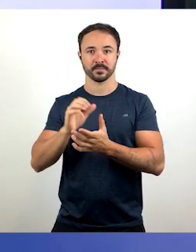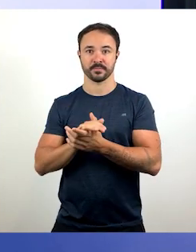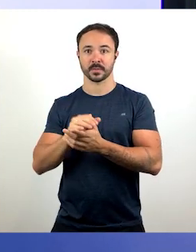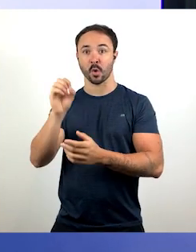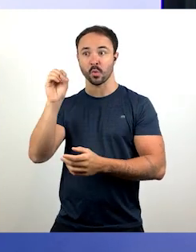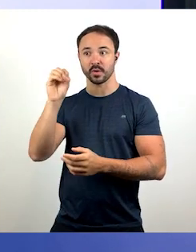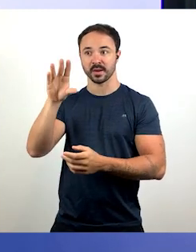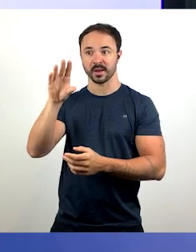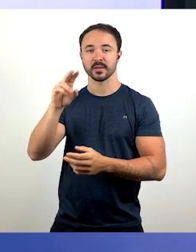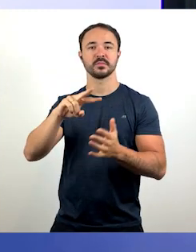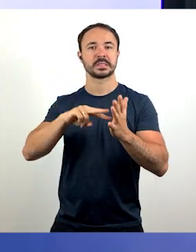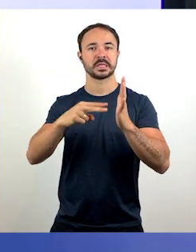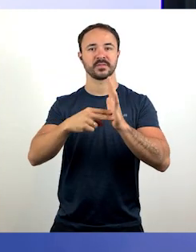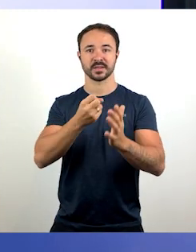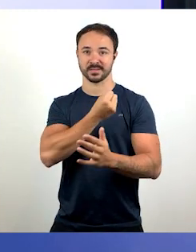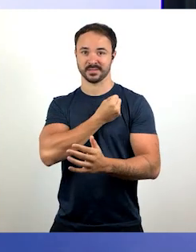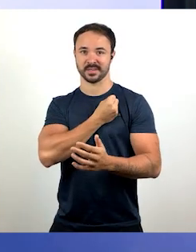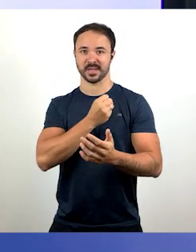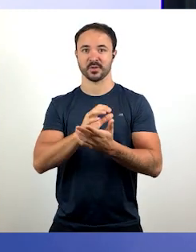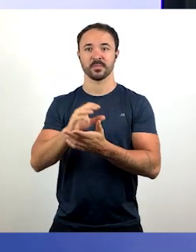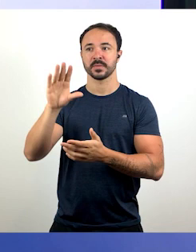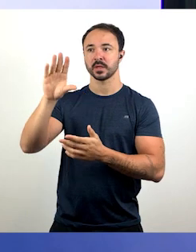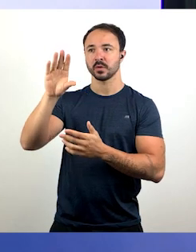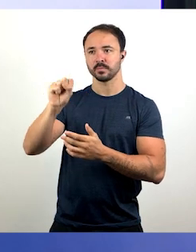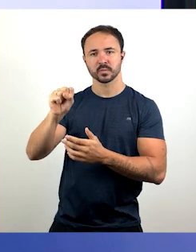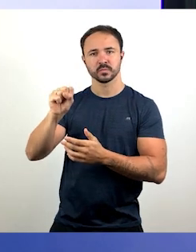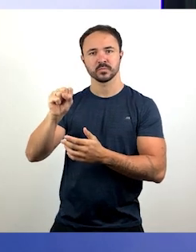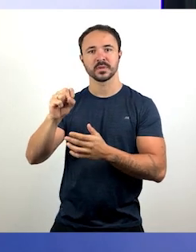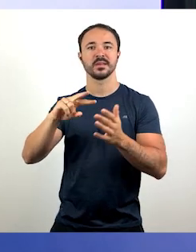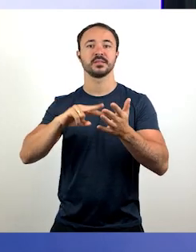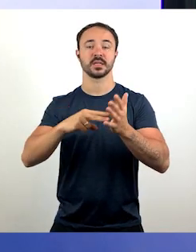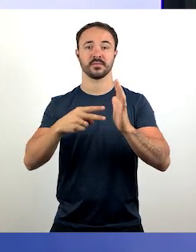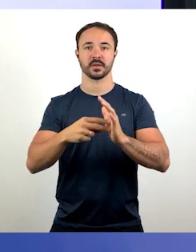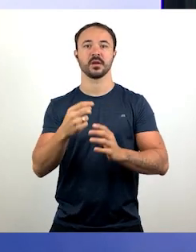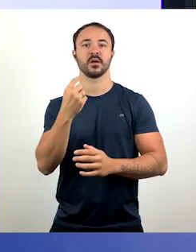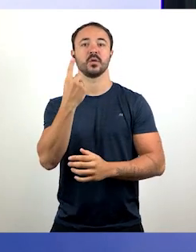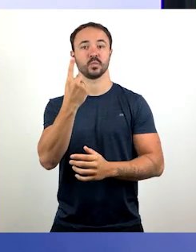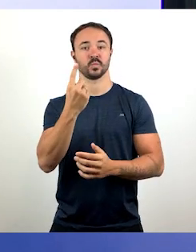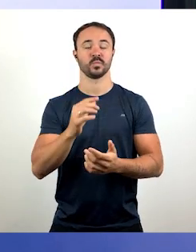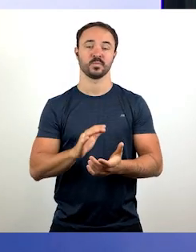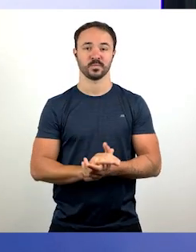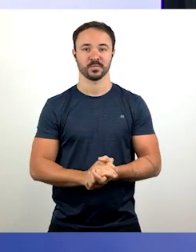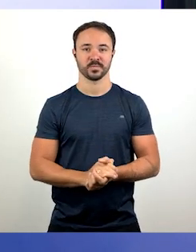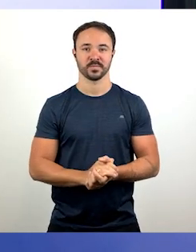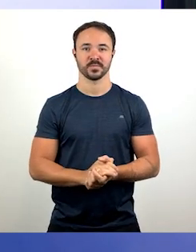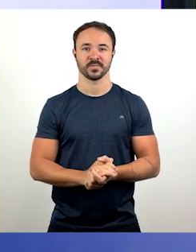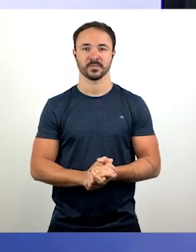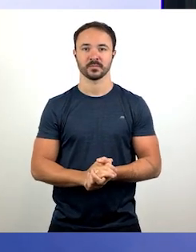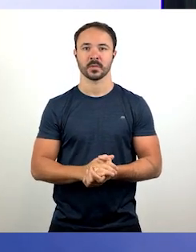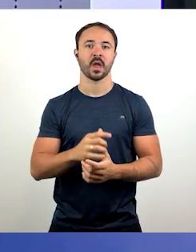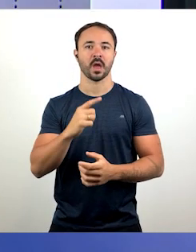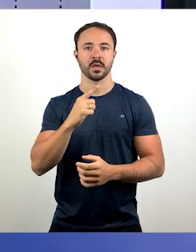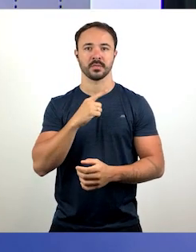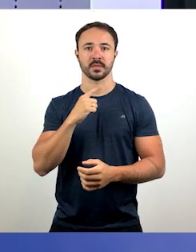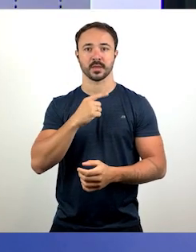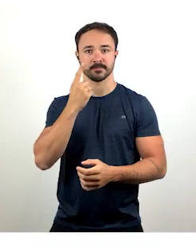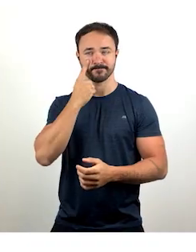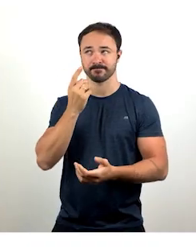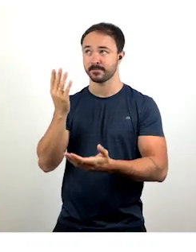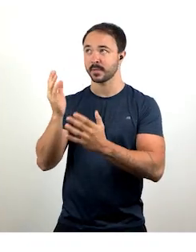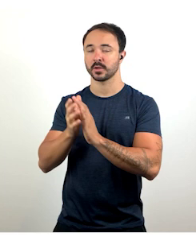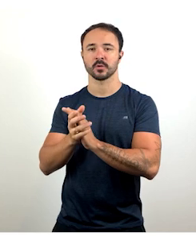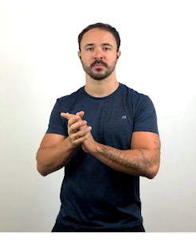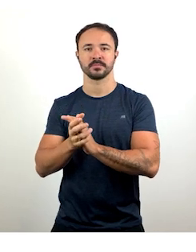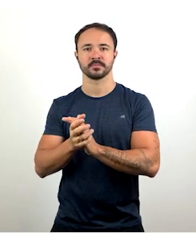temos essa variação na linguagem. Nós temos também este gráfico